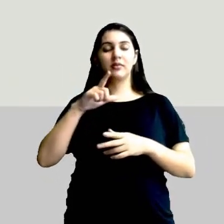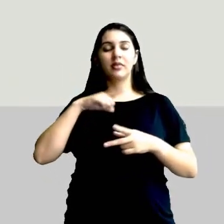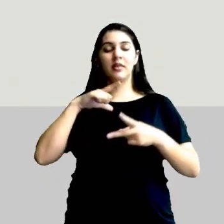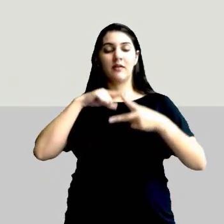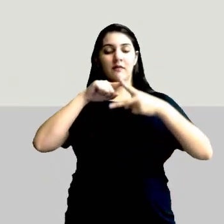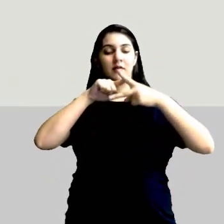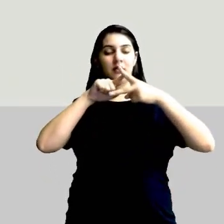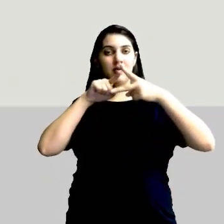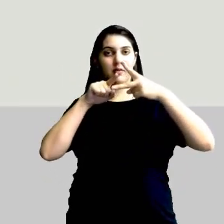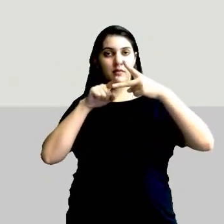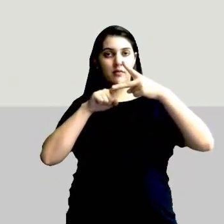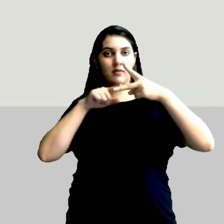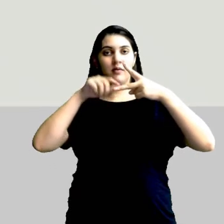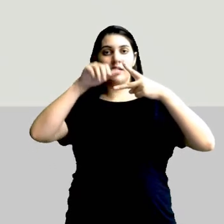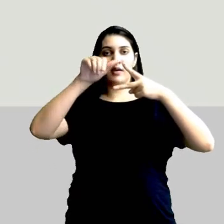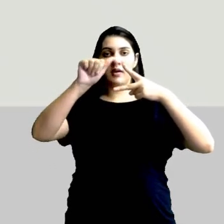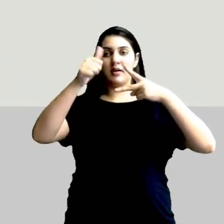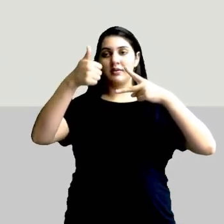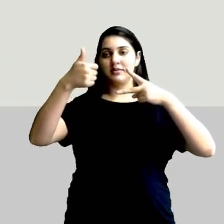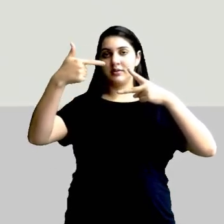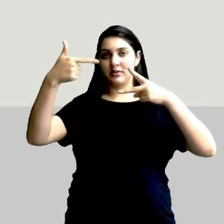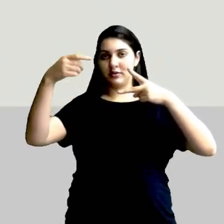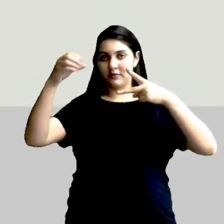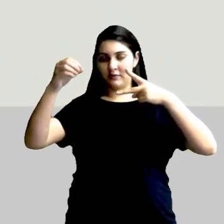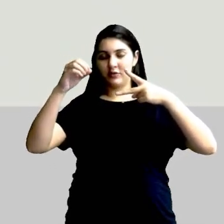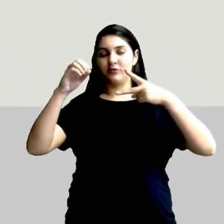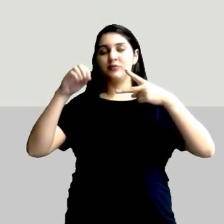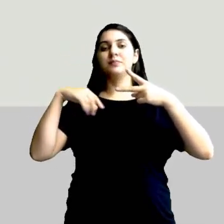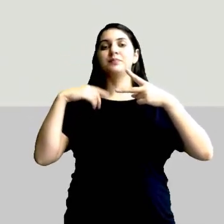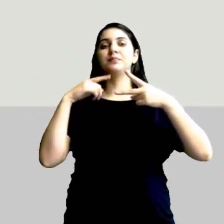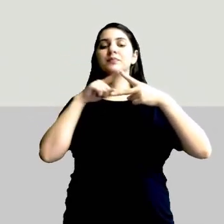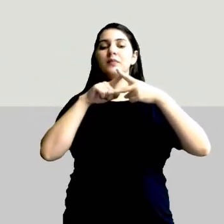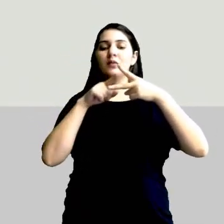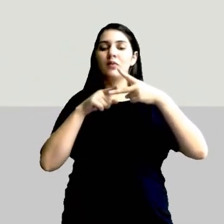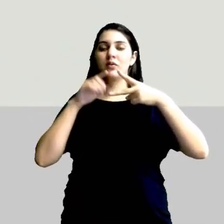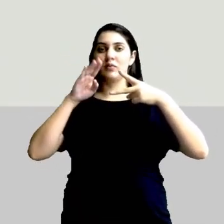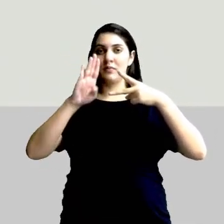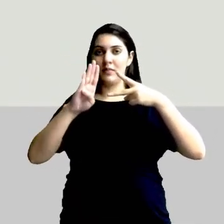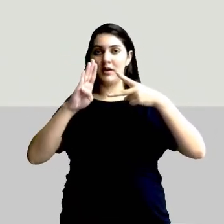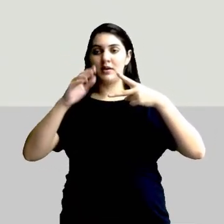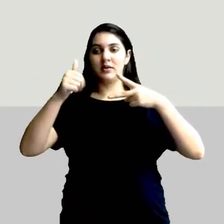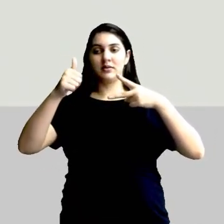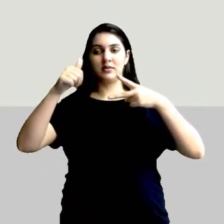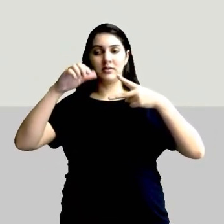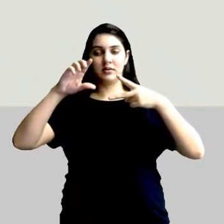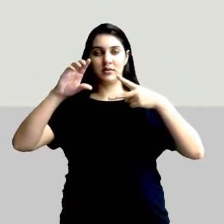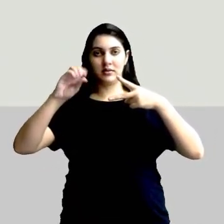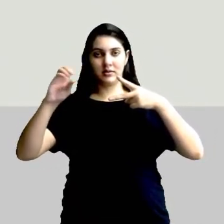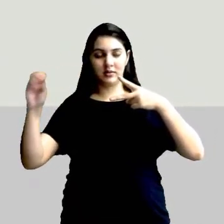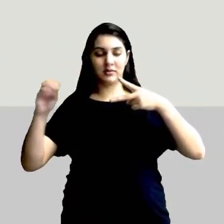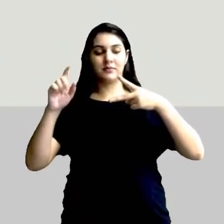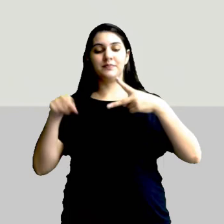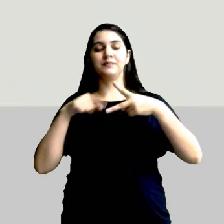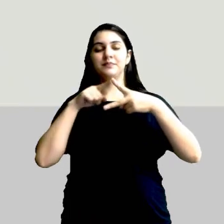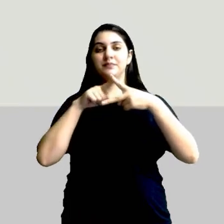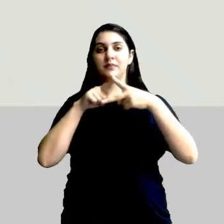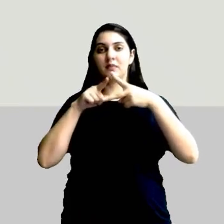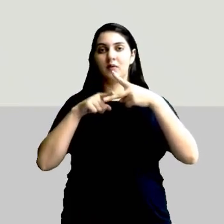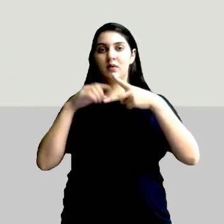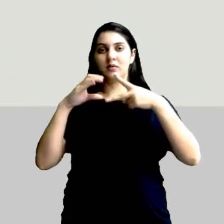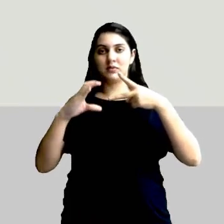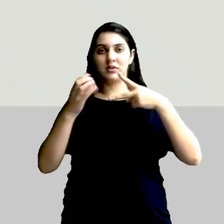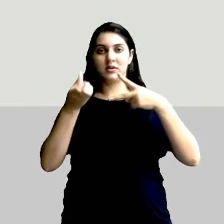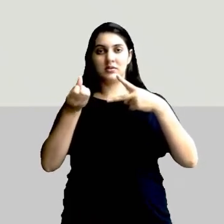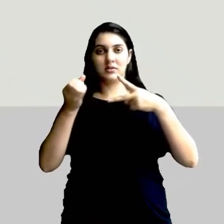o ângulo A de 120 graus, o ângulo B de 100 graus, o ângulo C de